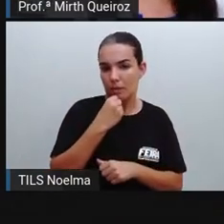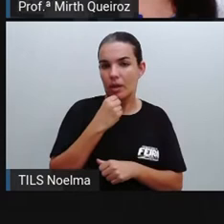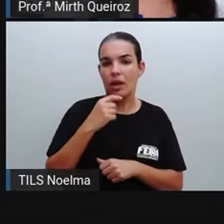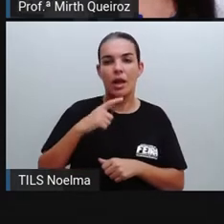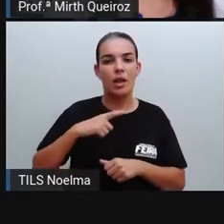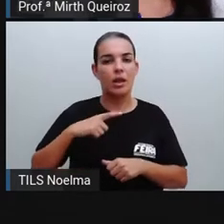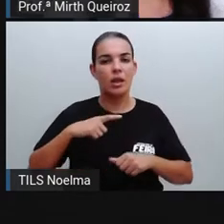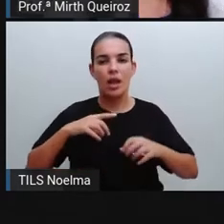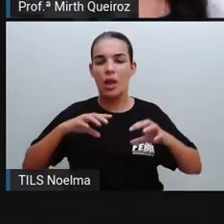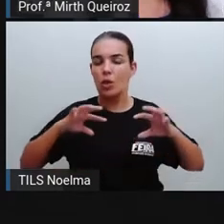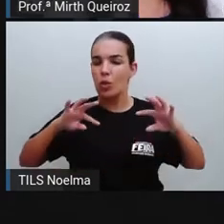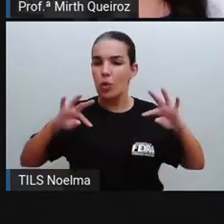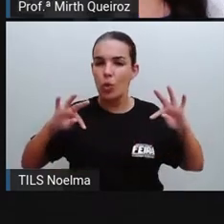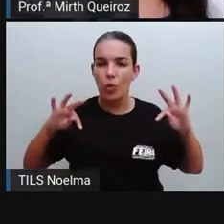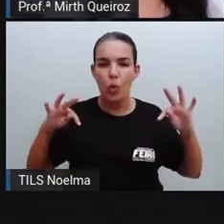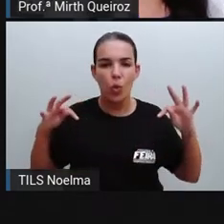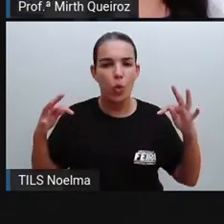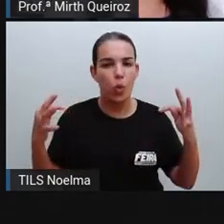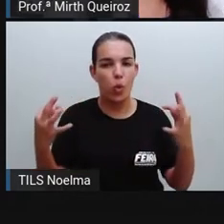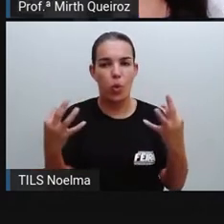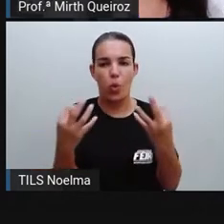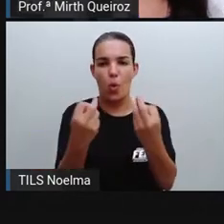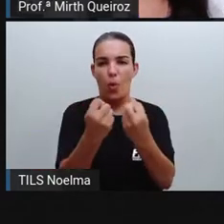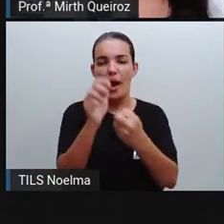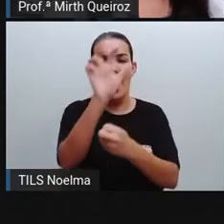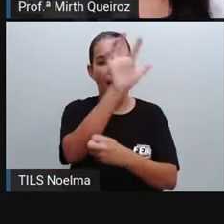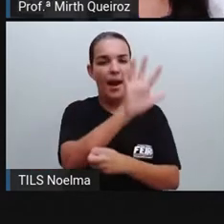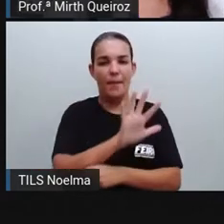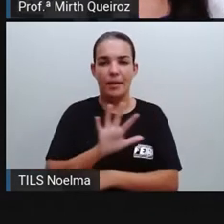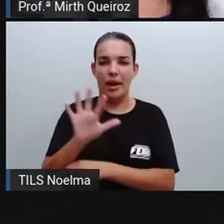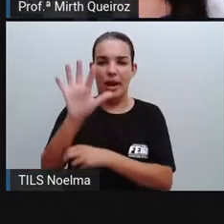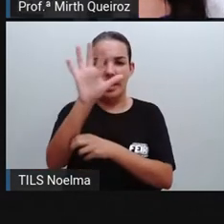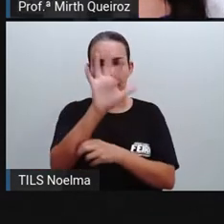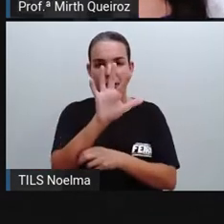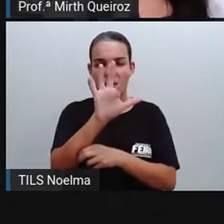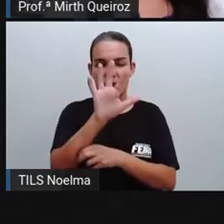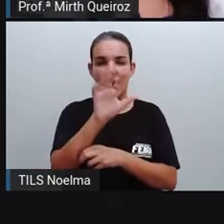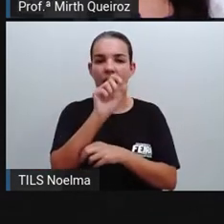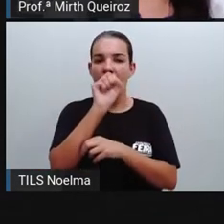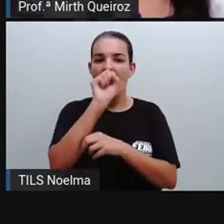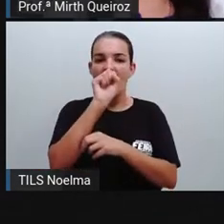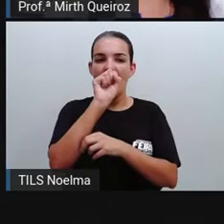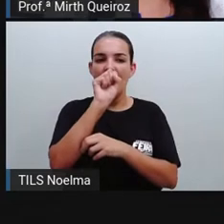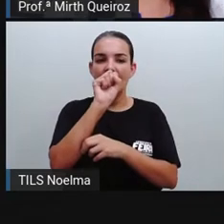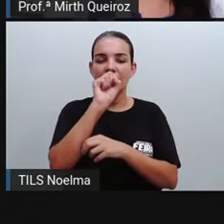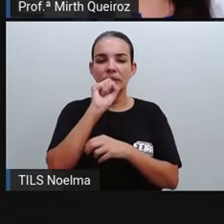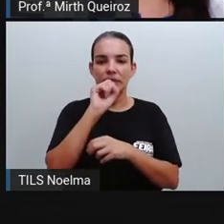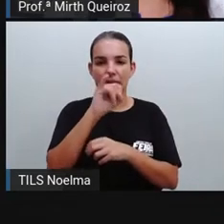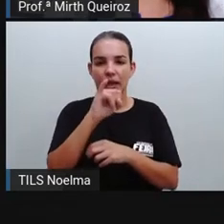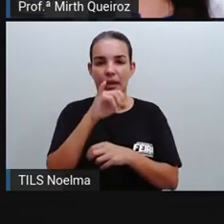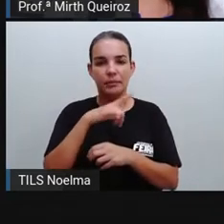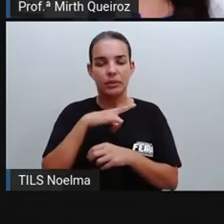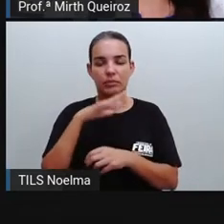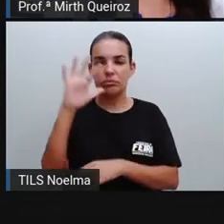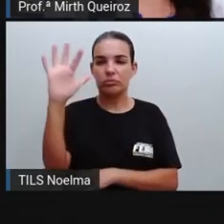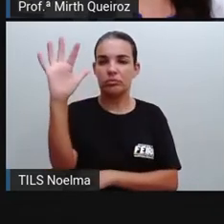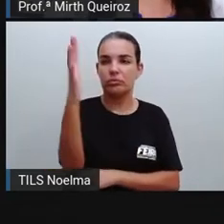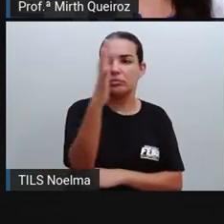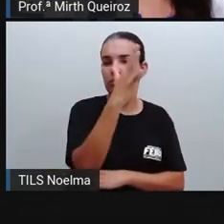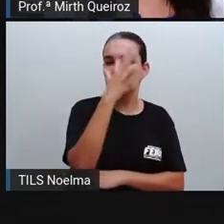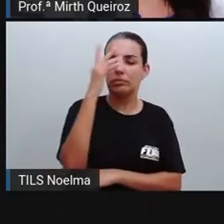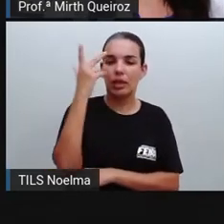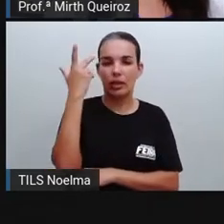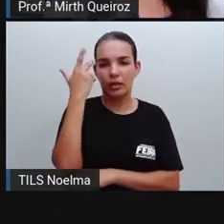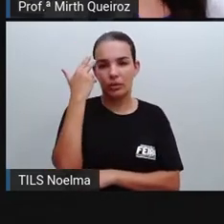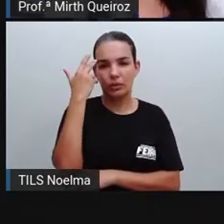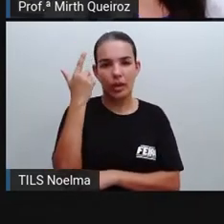não do homem em seu meio de habitação. Neste caso, as paisagens naturais são aquelas que não